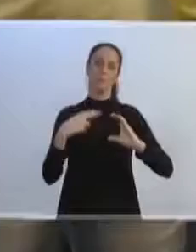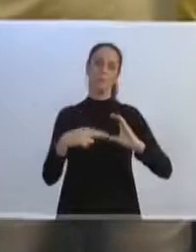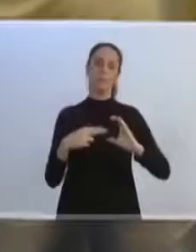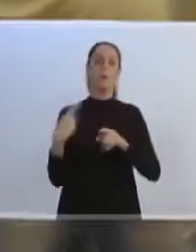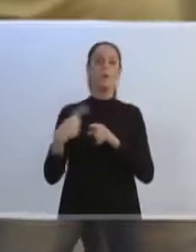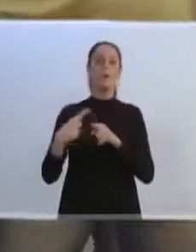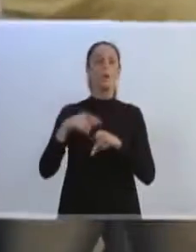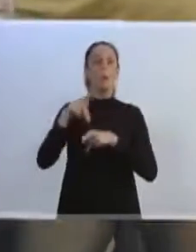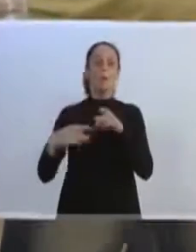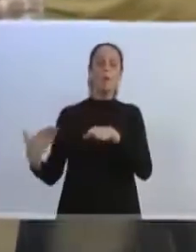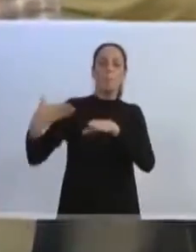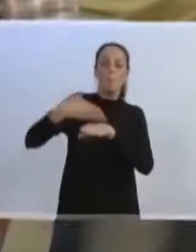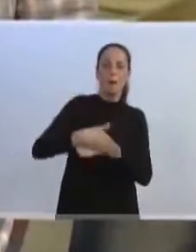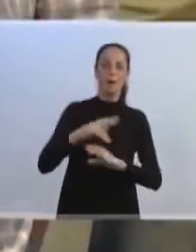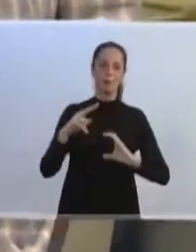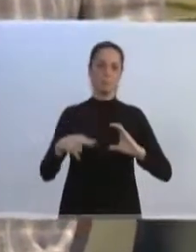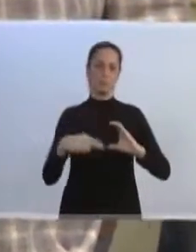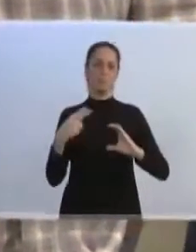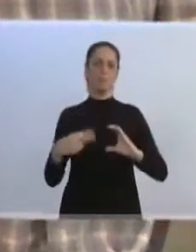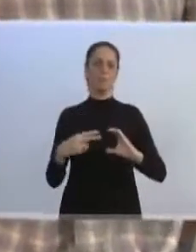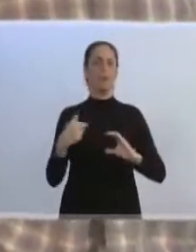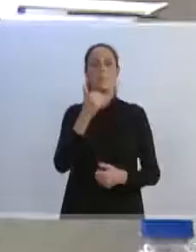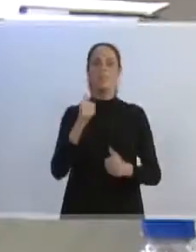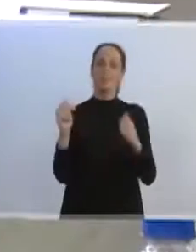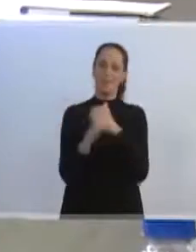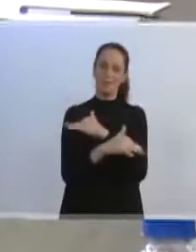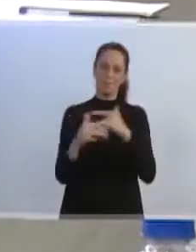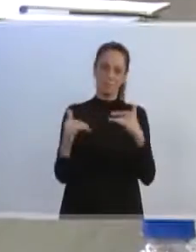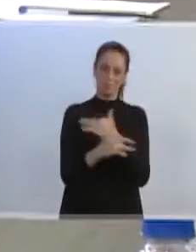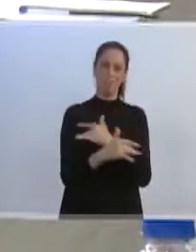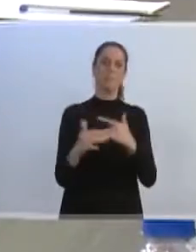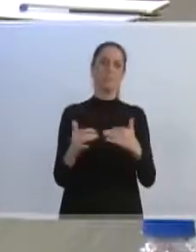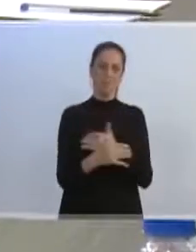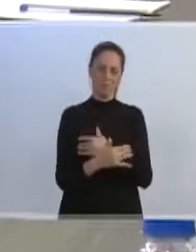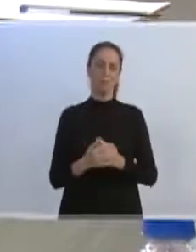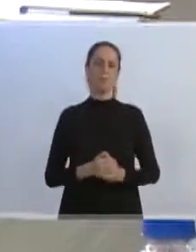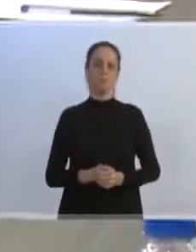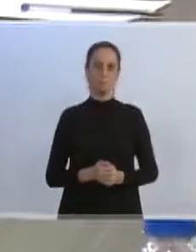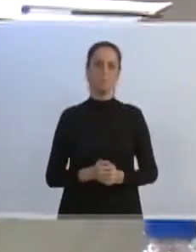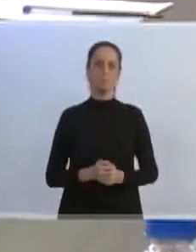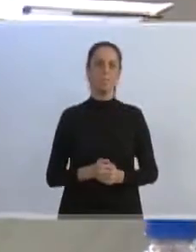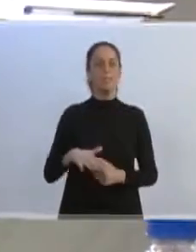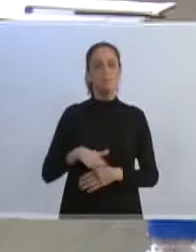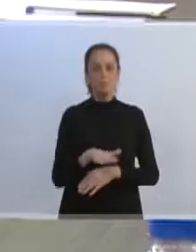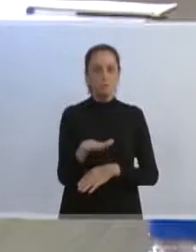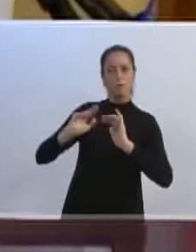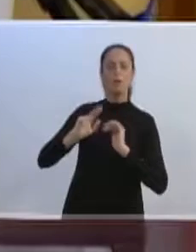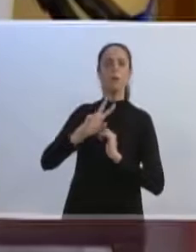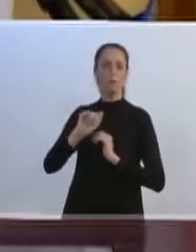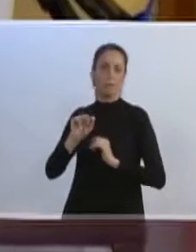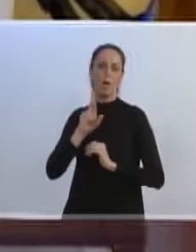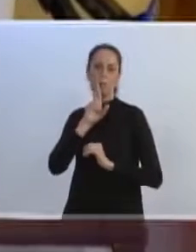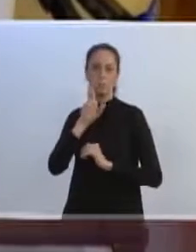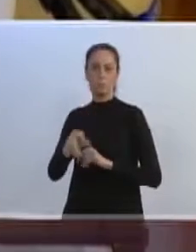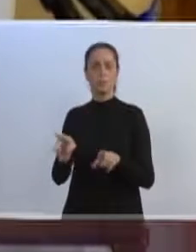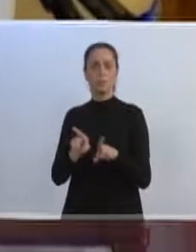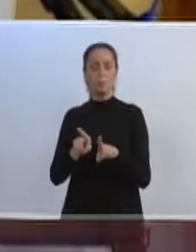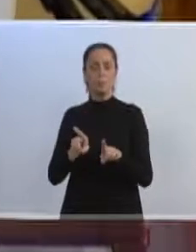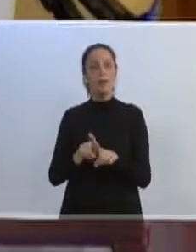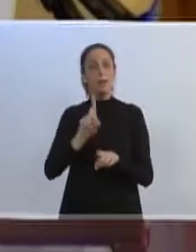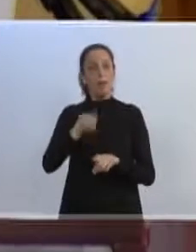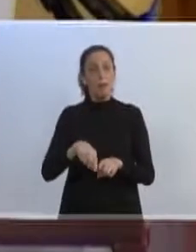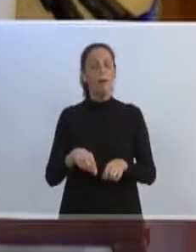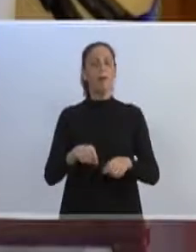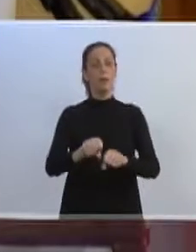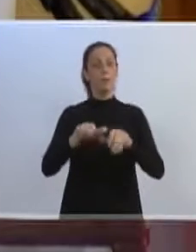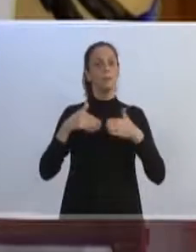e segurança no trânsito de Blumenau, além da importância da mobilidade urbana. O vereador Alba, através da Comissão de